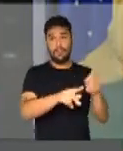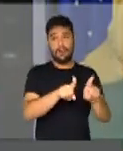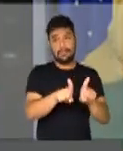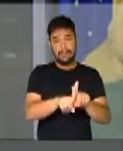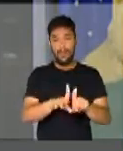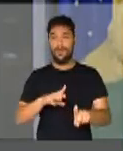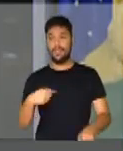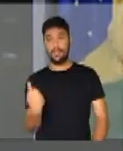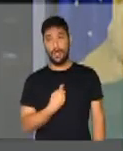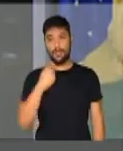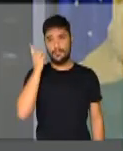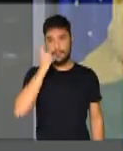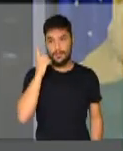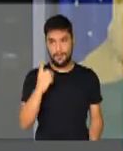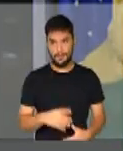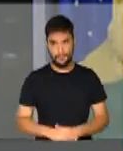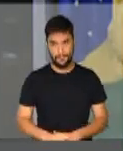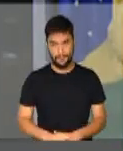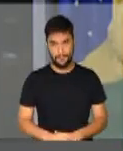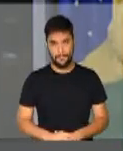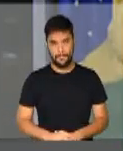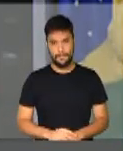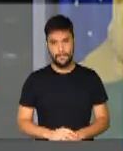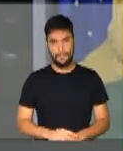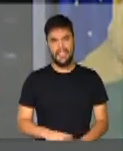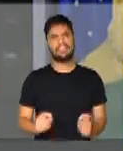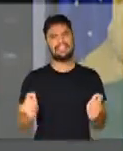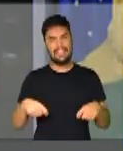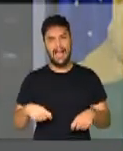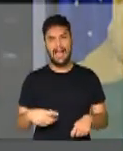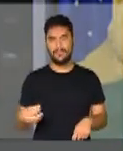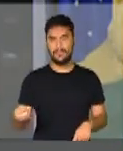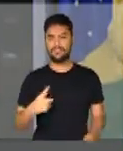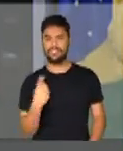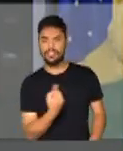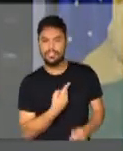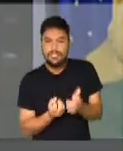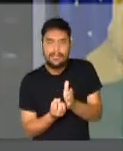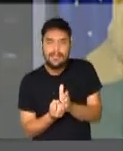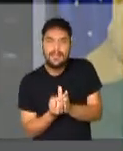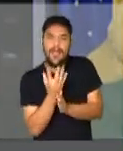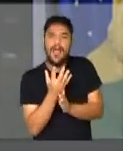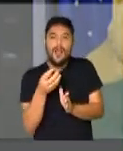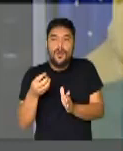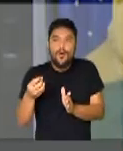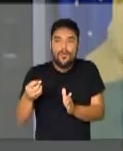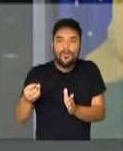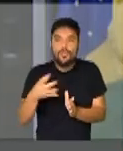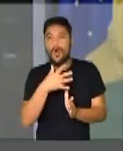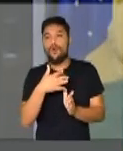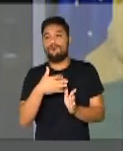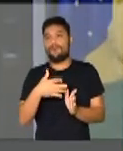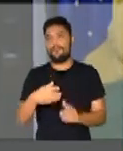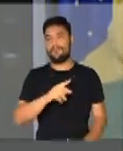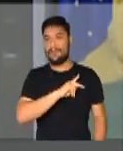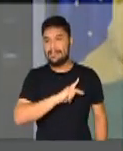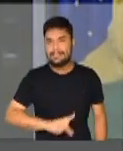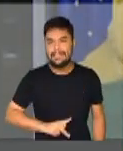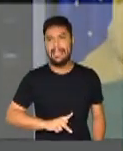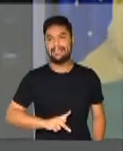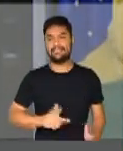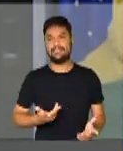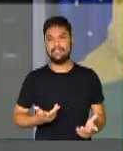nós. Podemos sim imprimir um novo ritmo, mas com menos presidência e